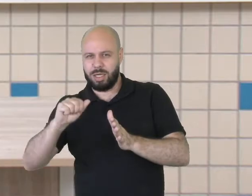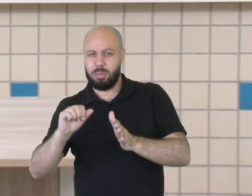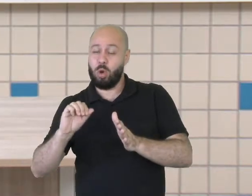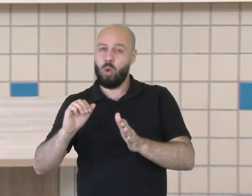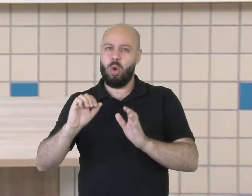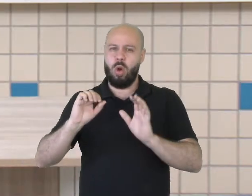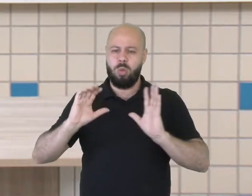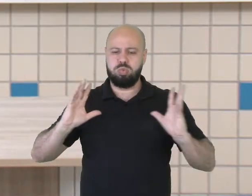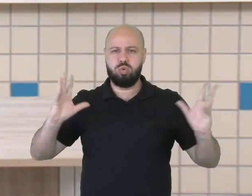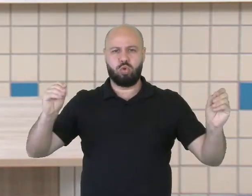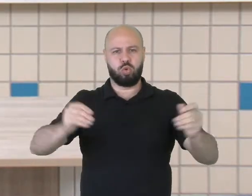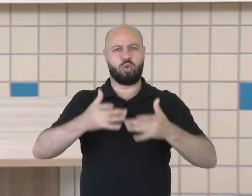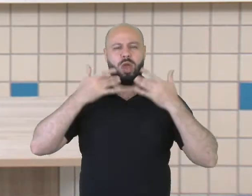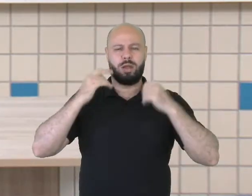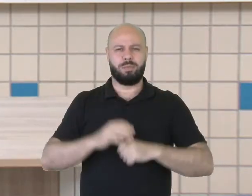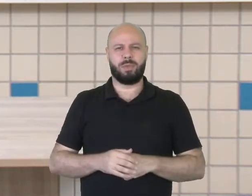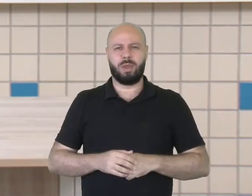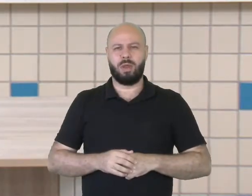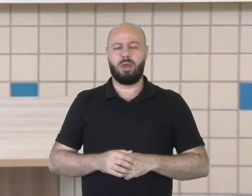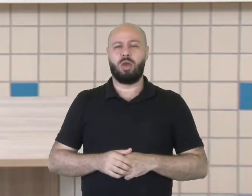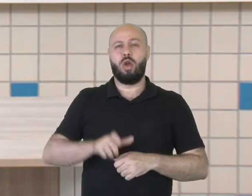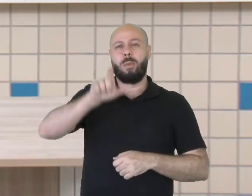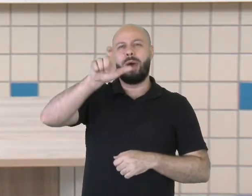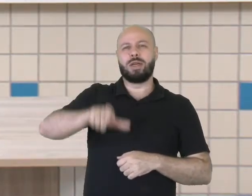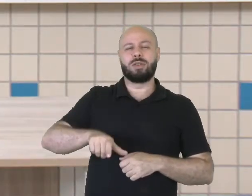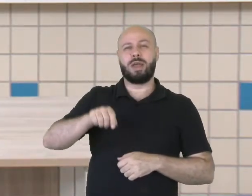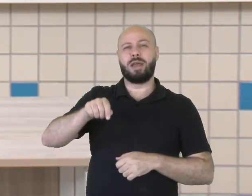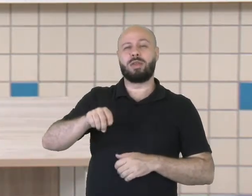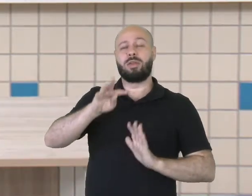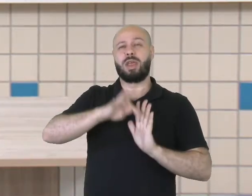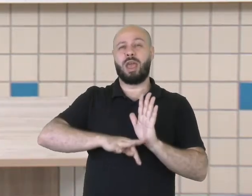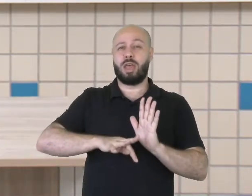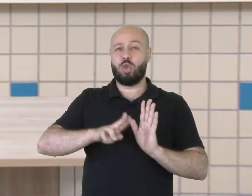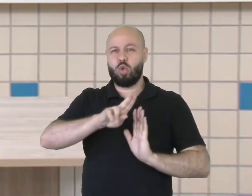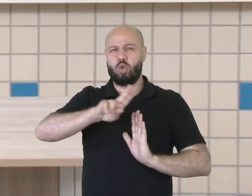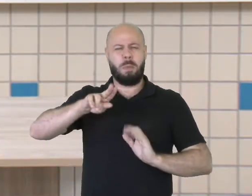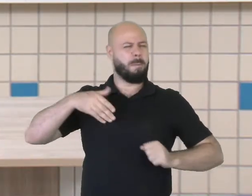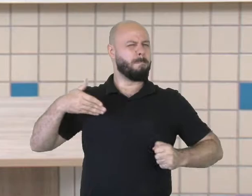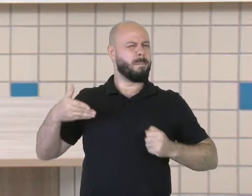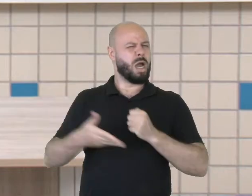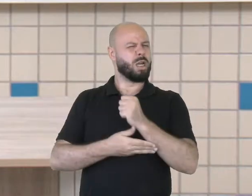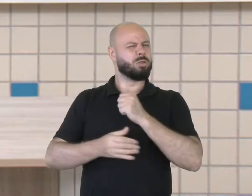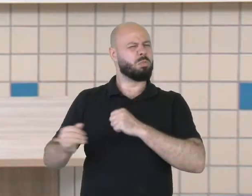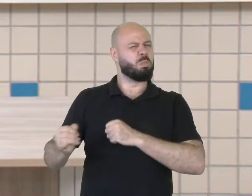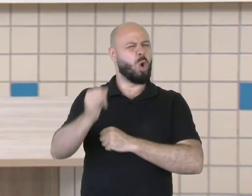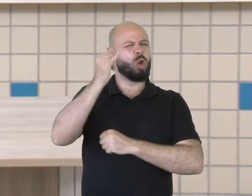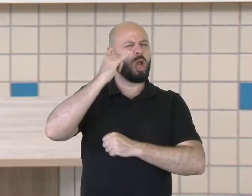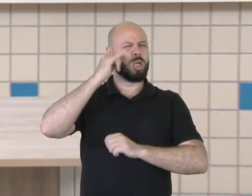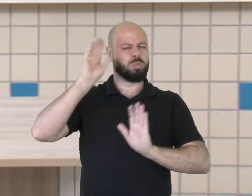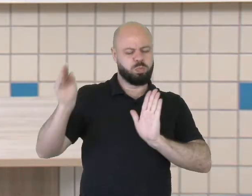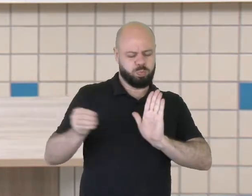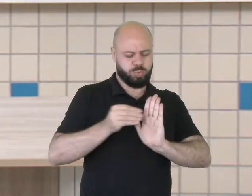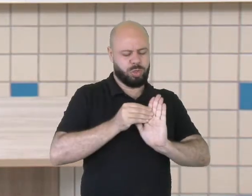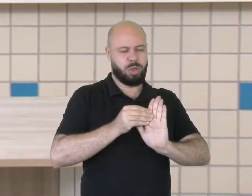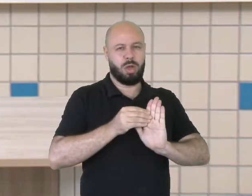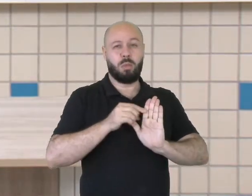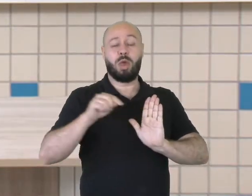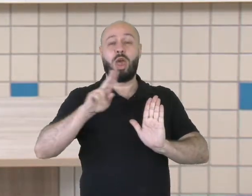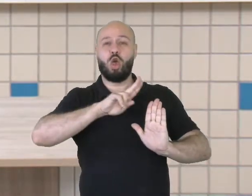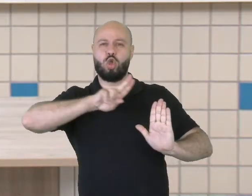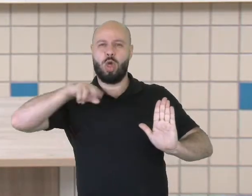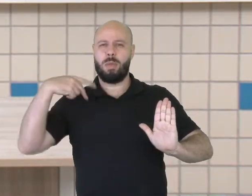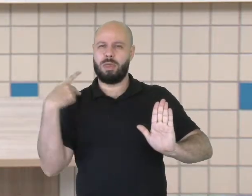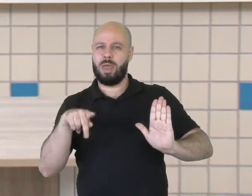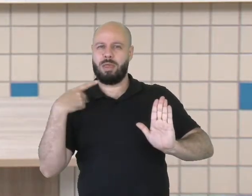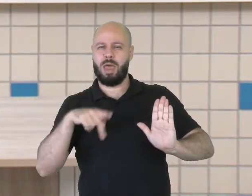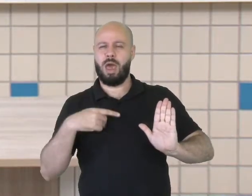texto teatral, o nome do personagem é fundamental aparecer, pois é a partir do nome